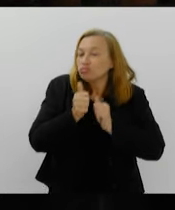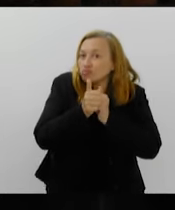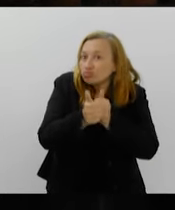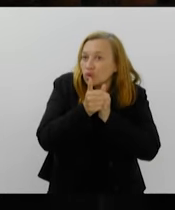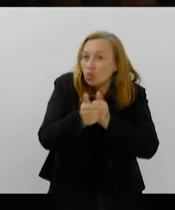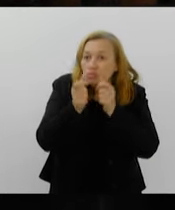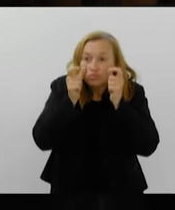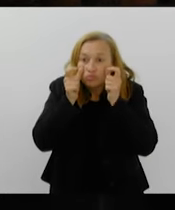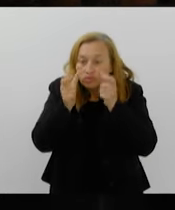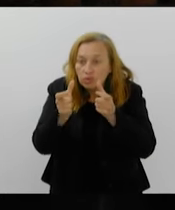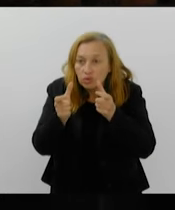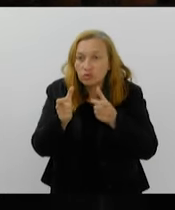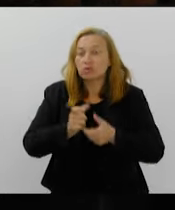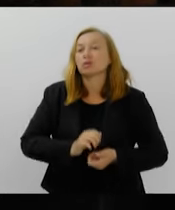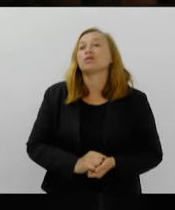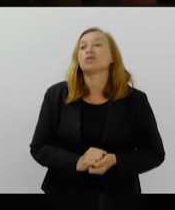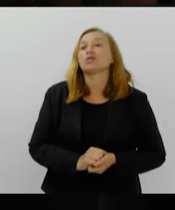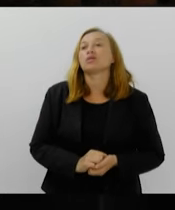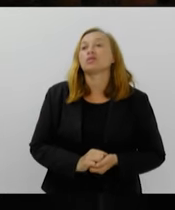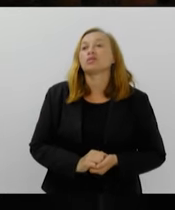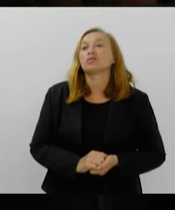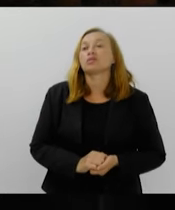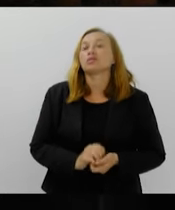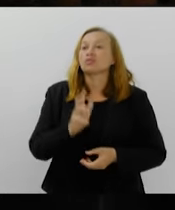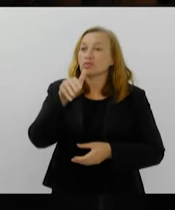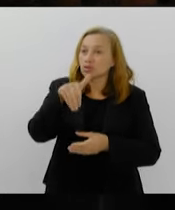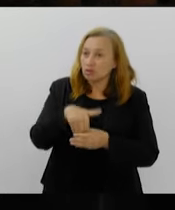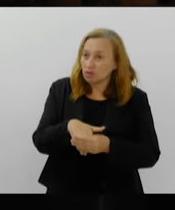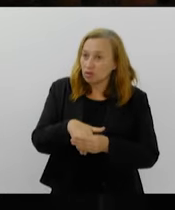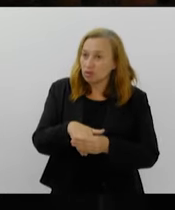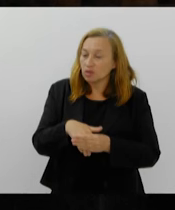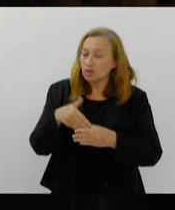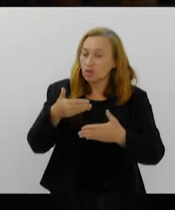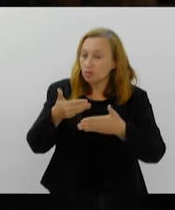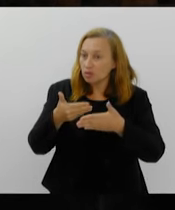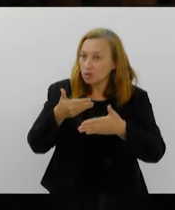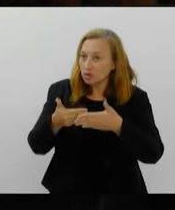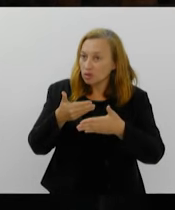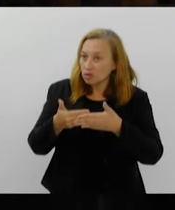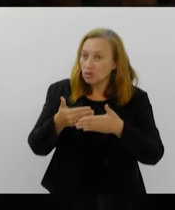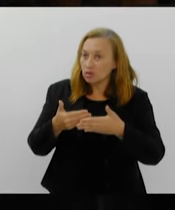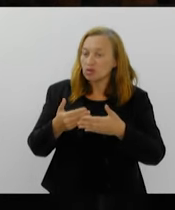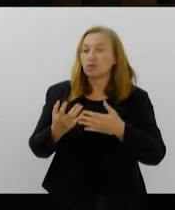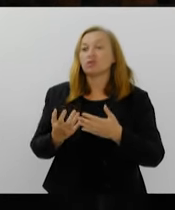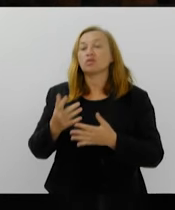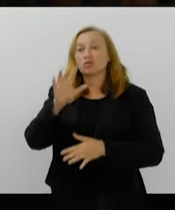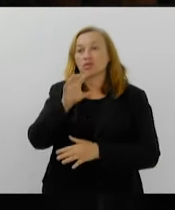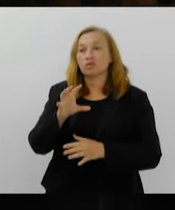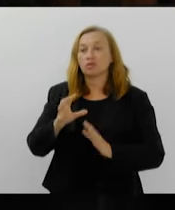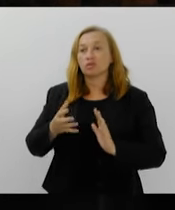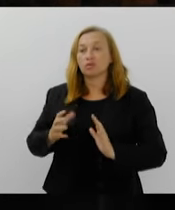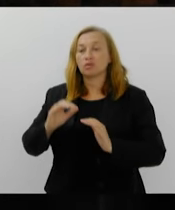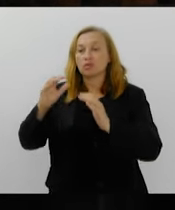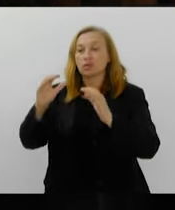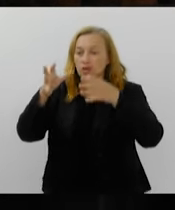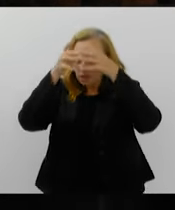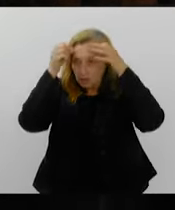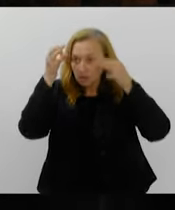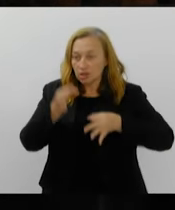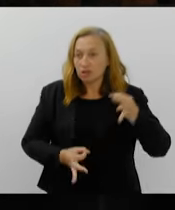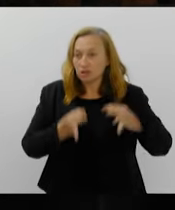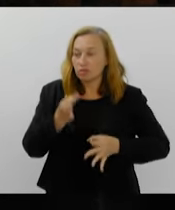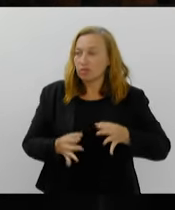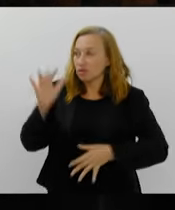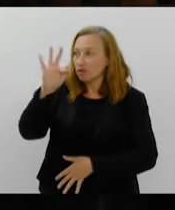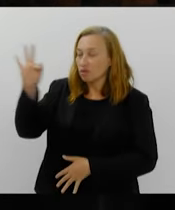de olhos bem abertos e atentos para essa votação que se aproxima no Supremo Tribunal Federal o Curioso é